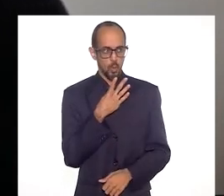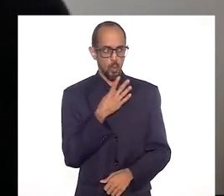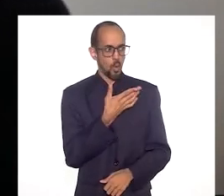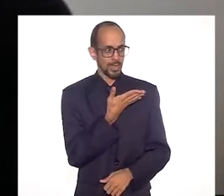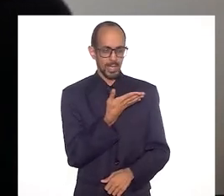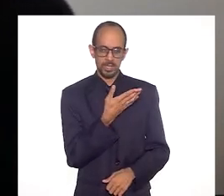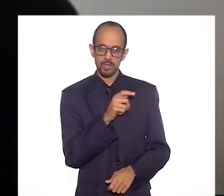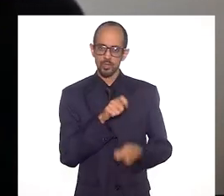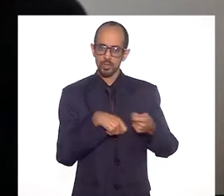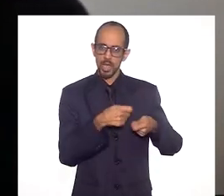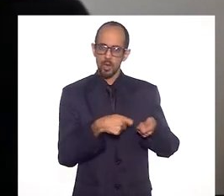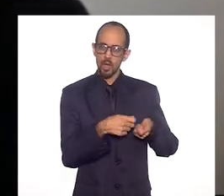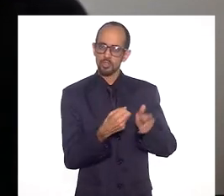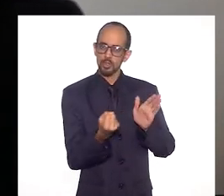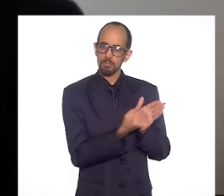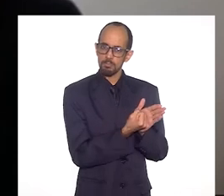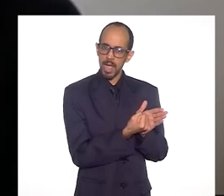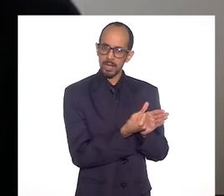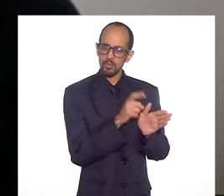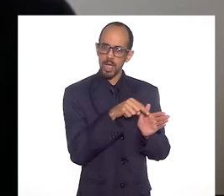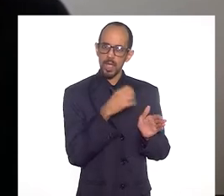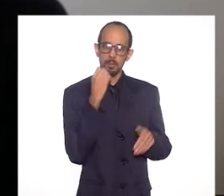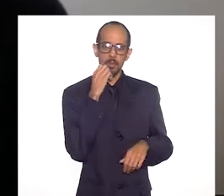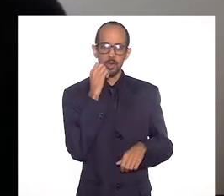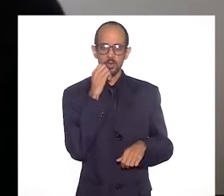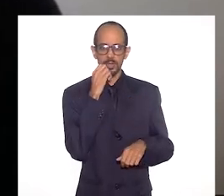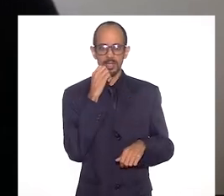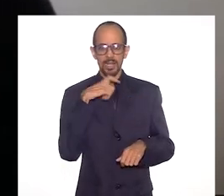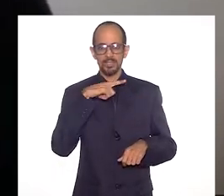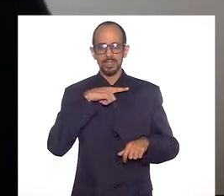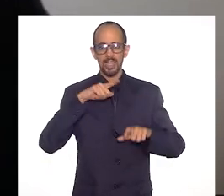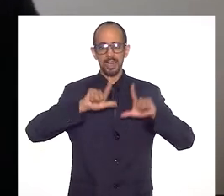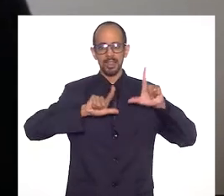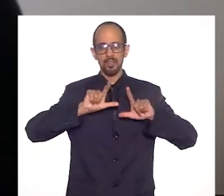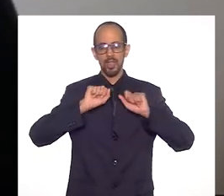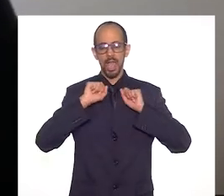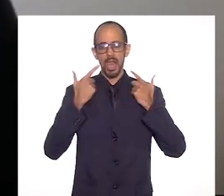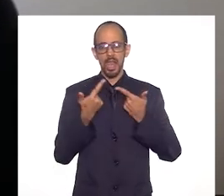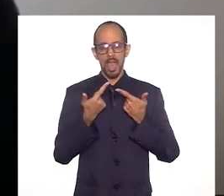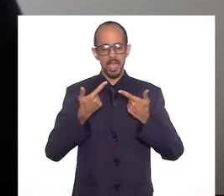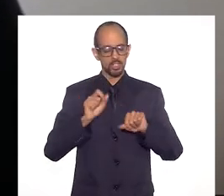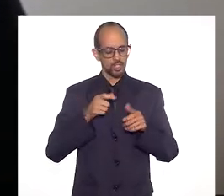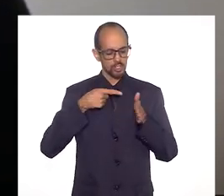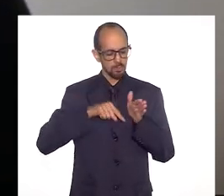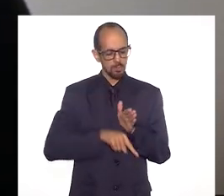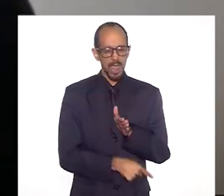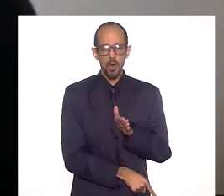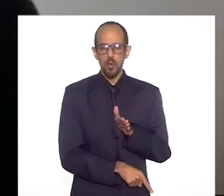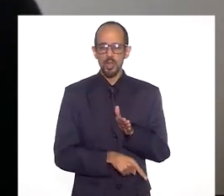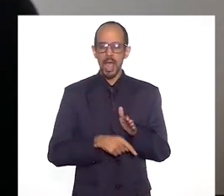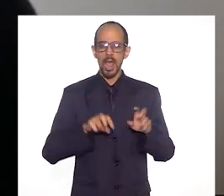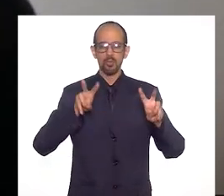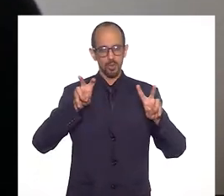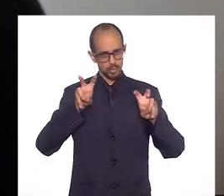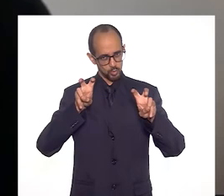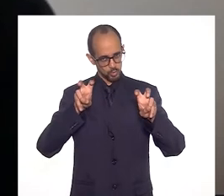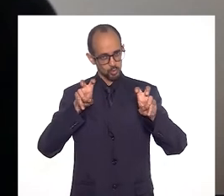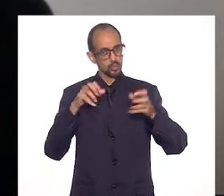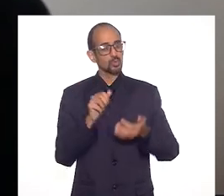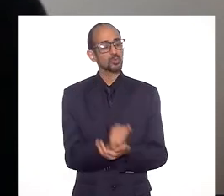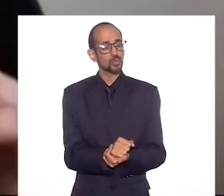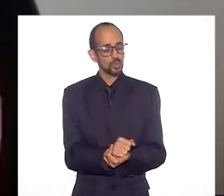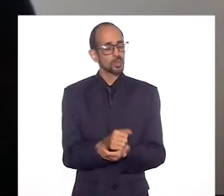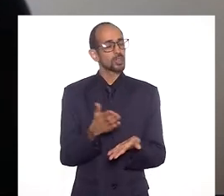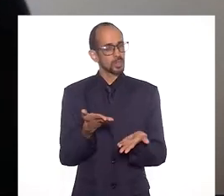os negócios de impacto, essa oportunidade que tem aqui na TV Alerj da gente falar, mergulhar um pouco mais nesse assunto e das oportunidades também que se abrem